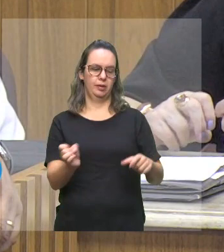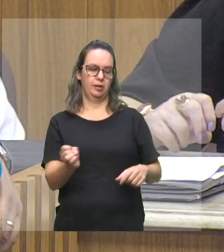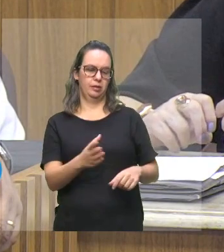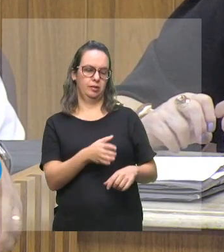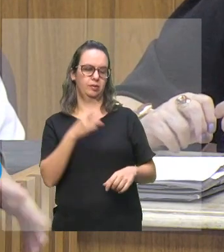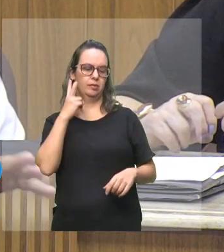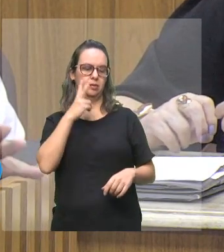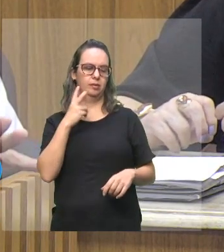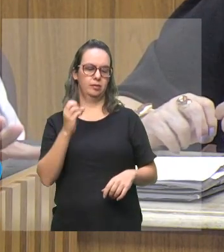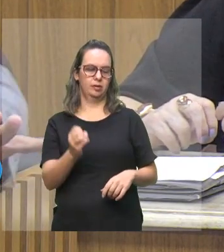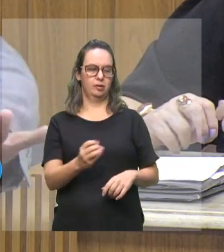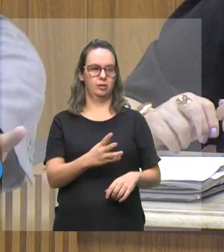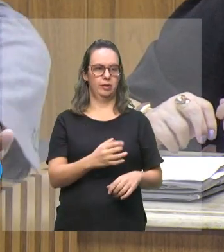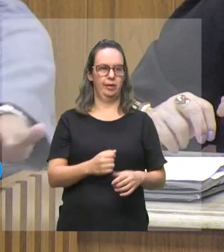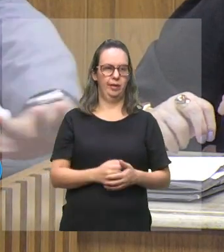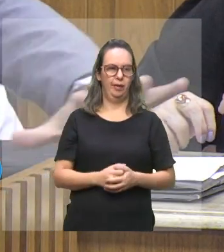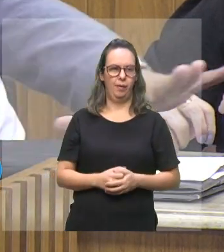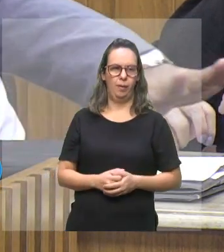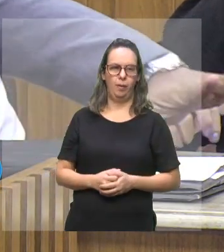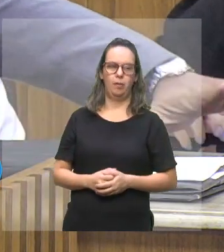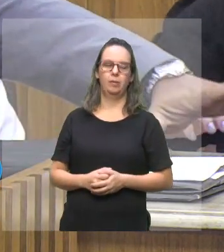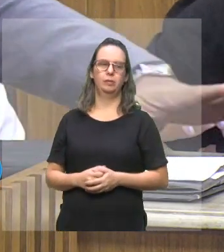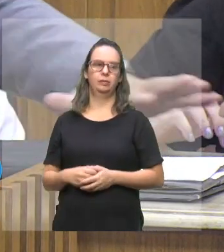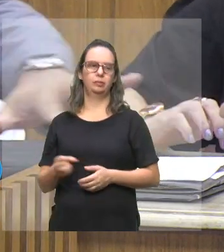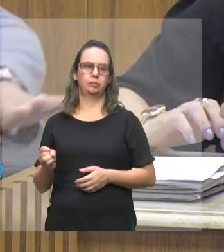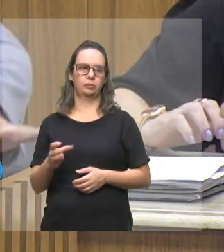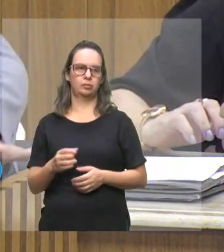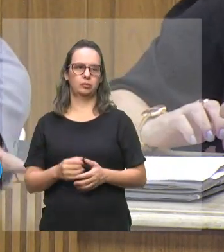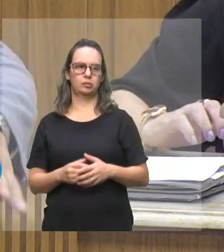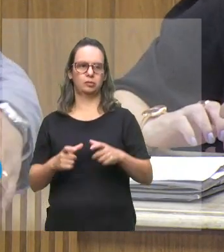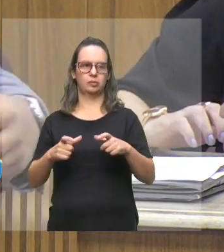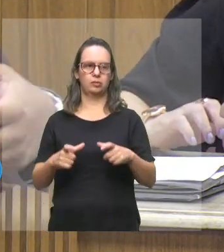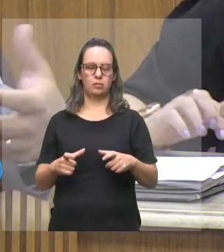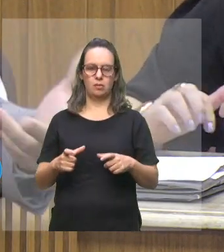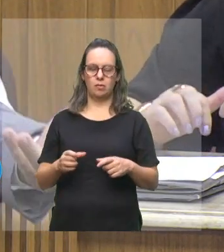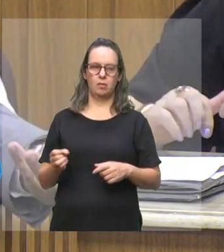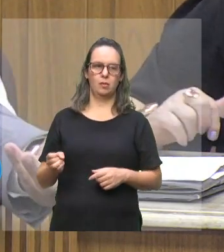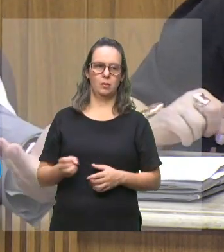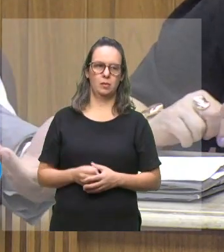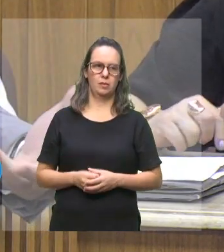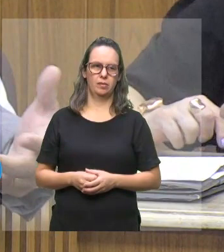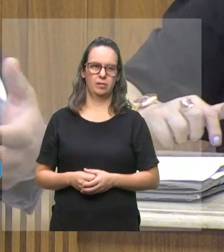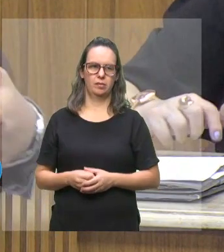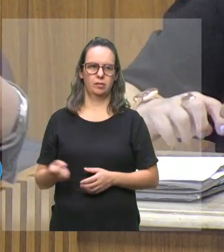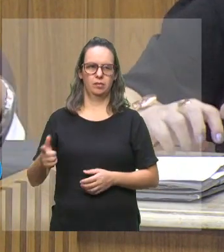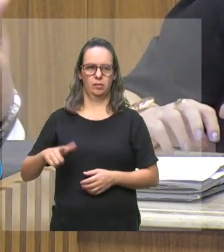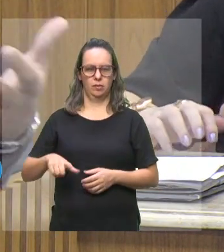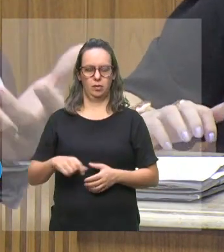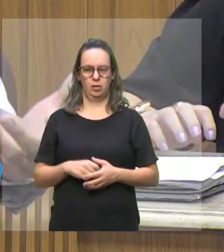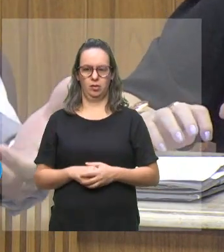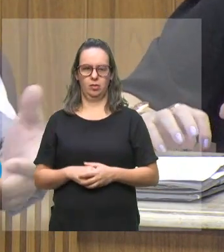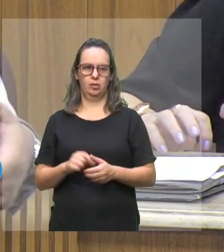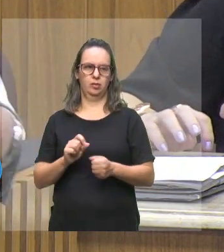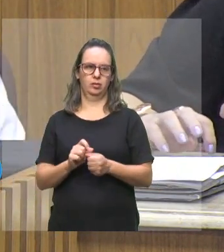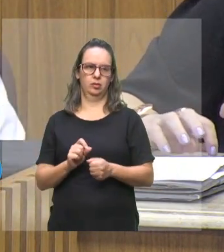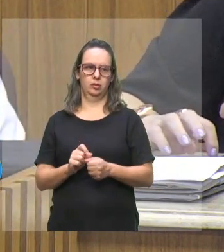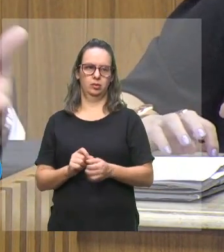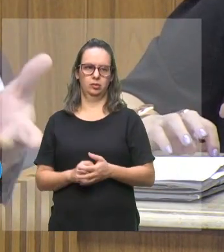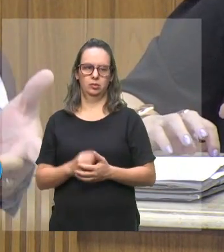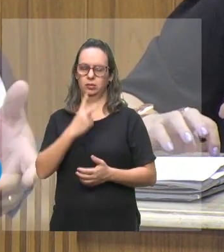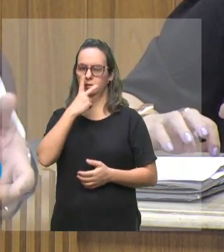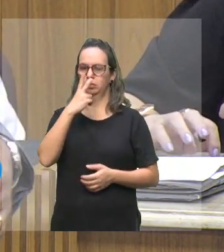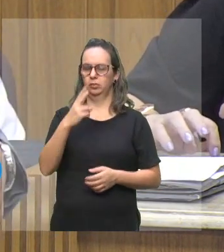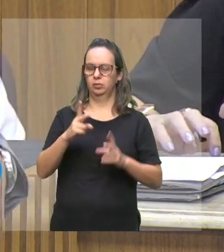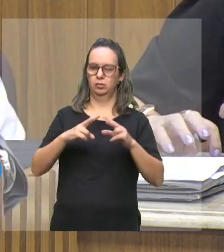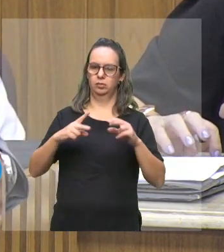o negócio, a camisa está lá velha, você faz um remendo novo, desmancha. Parece que está ruim, parece que a coisa não